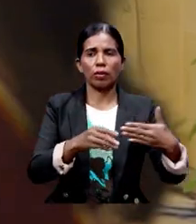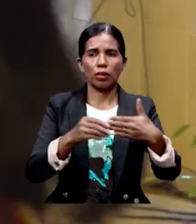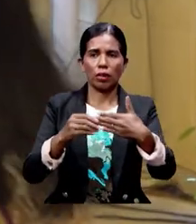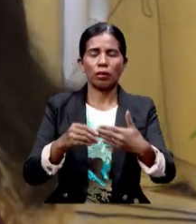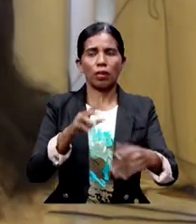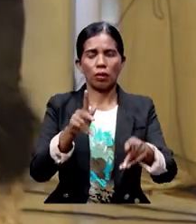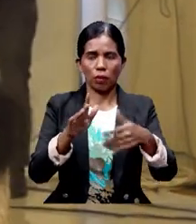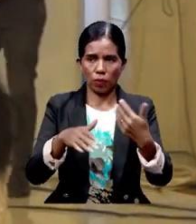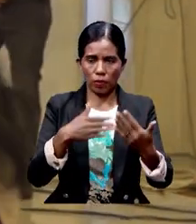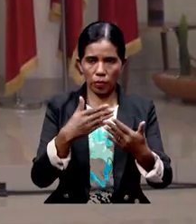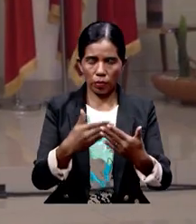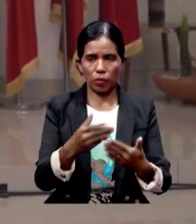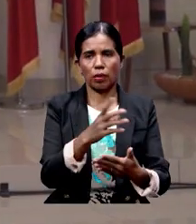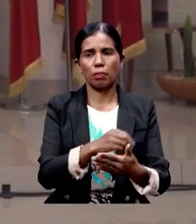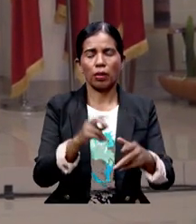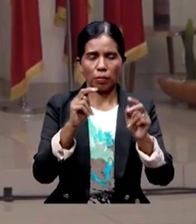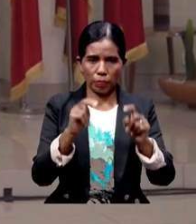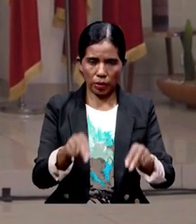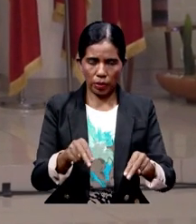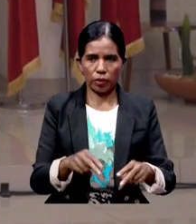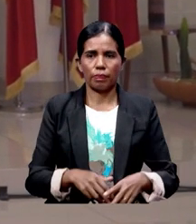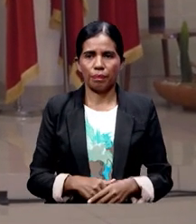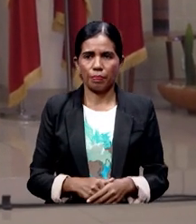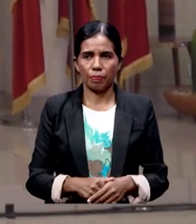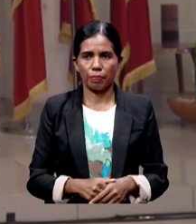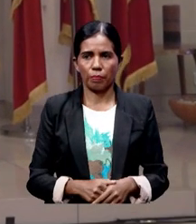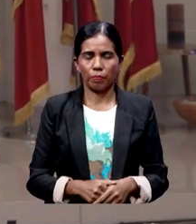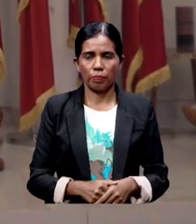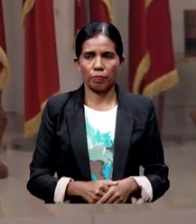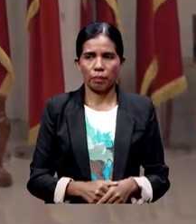cidadão sira, nebe mac necessita. Jônico Vicente, Adérito Ximenes, GMN.